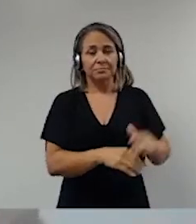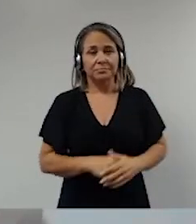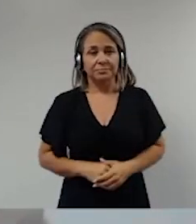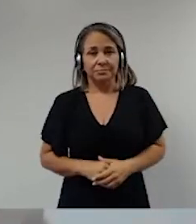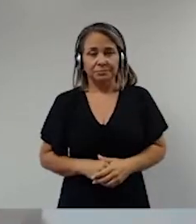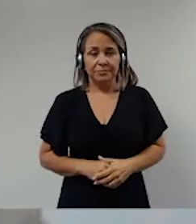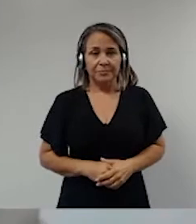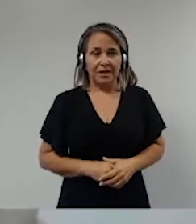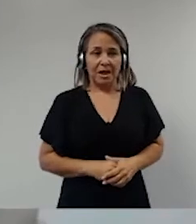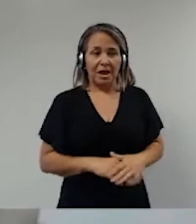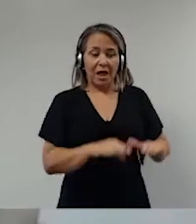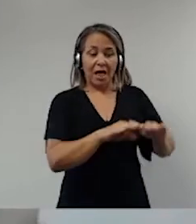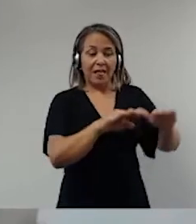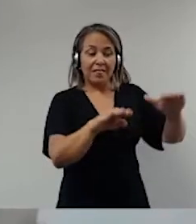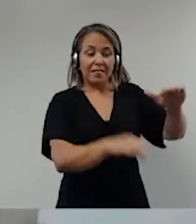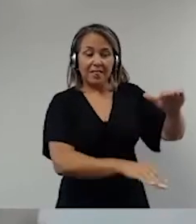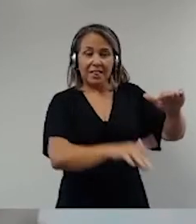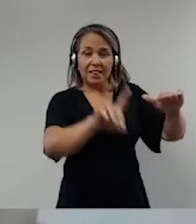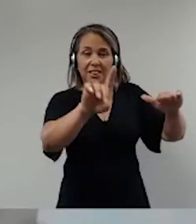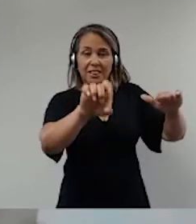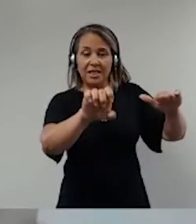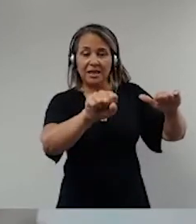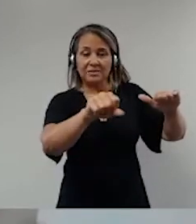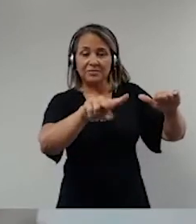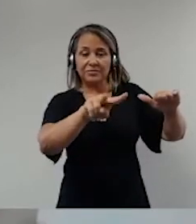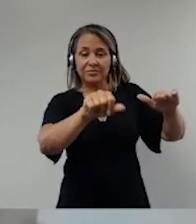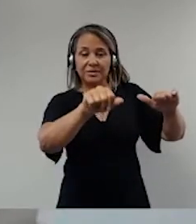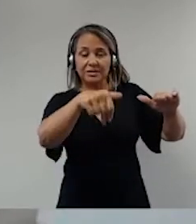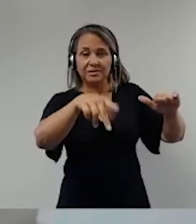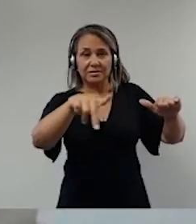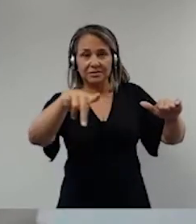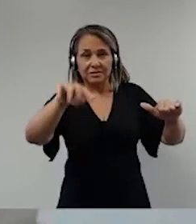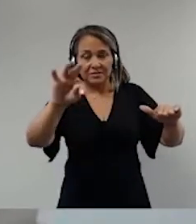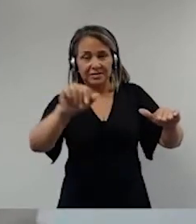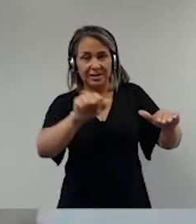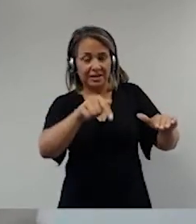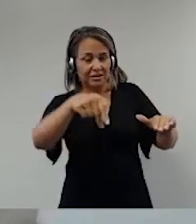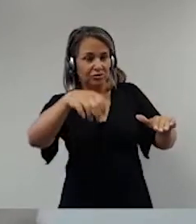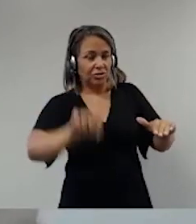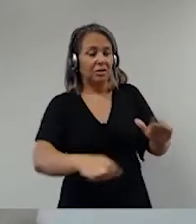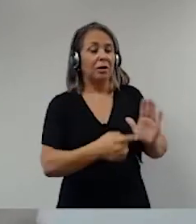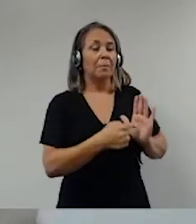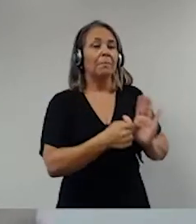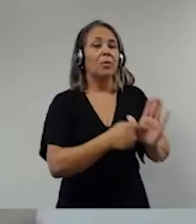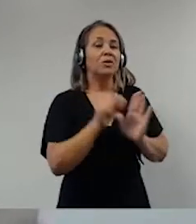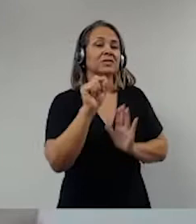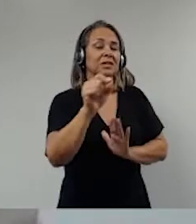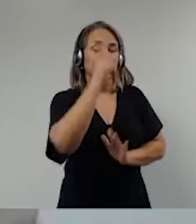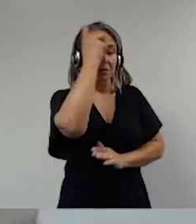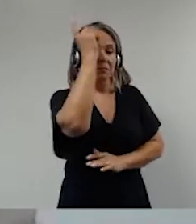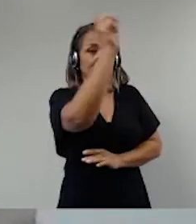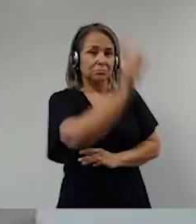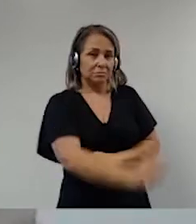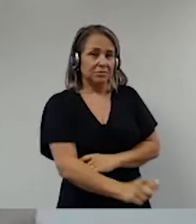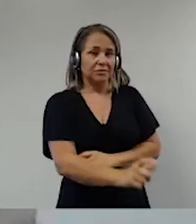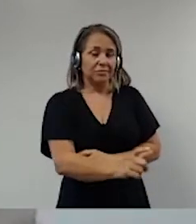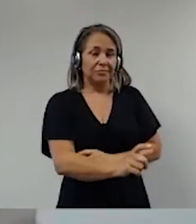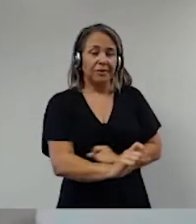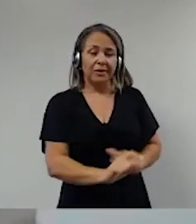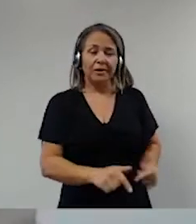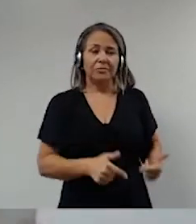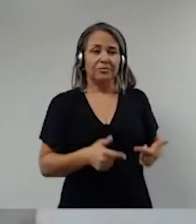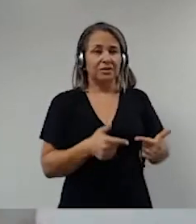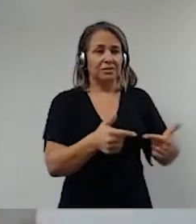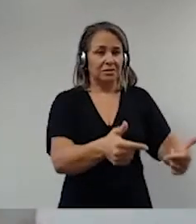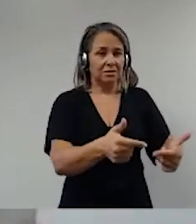Uma desvantagem significa, portanto, que aquele indivíduo está enfrentando